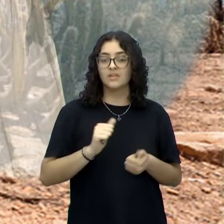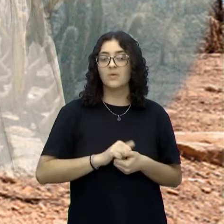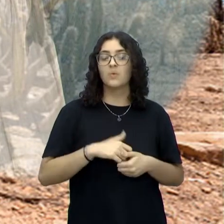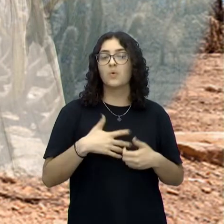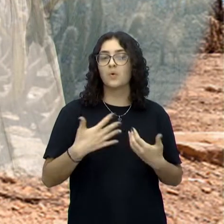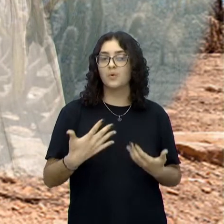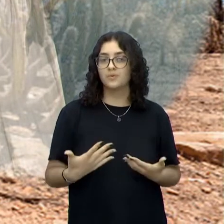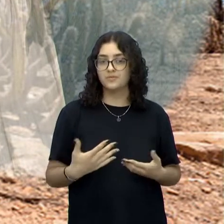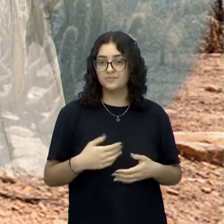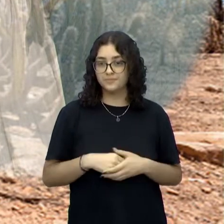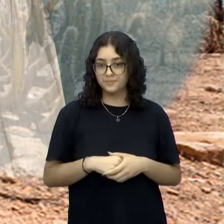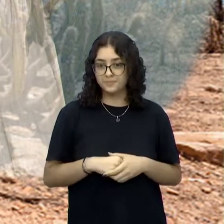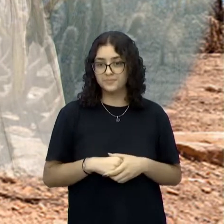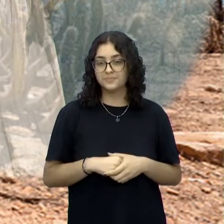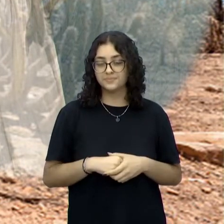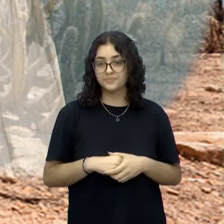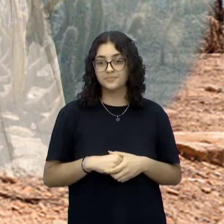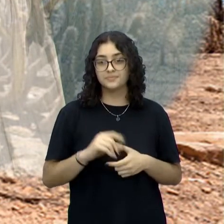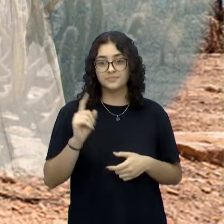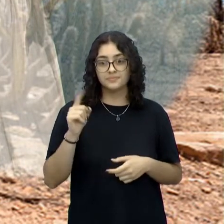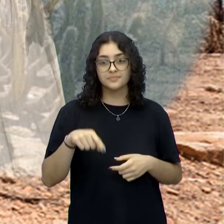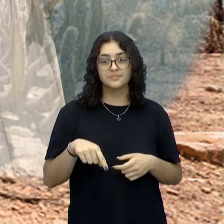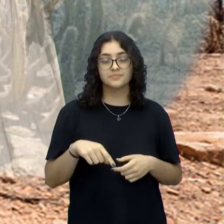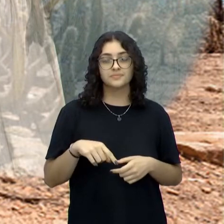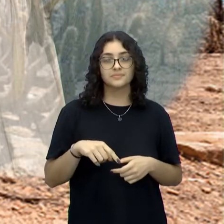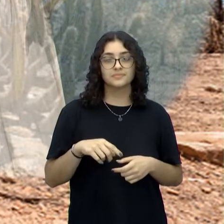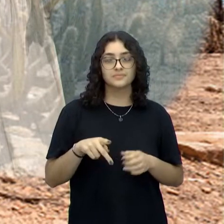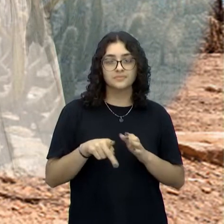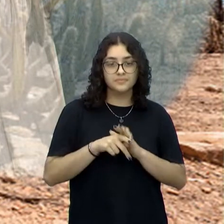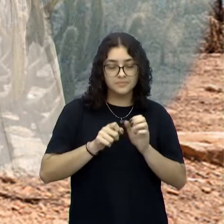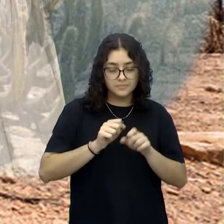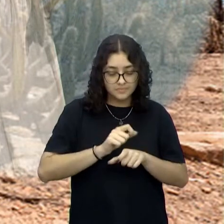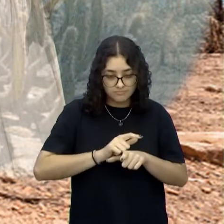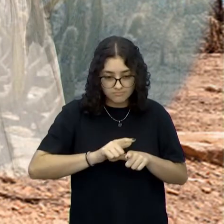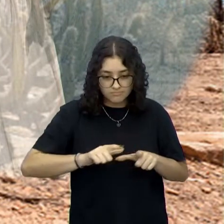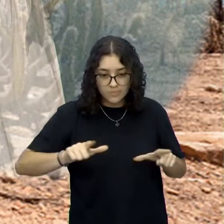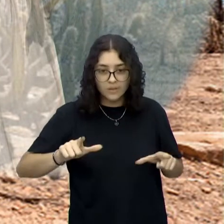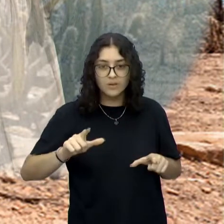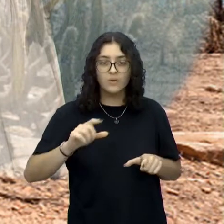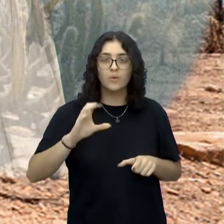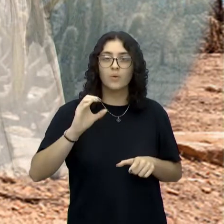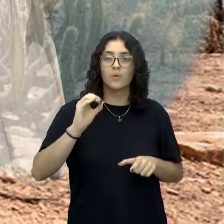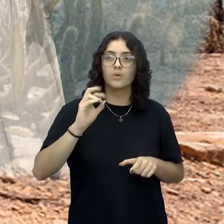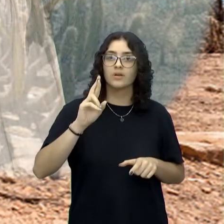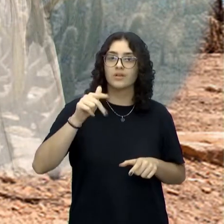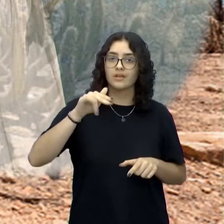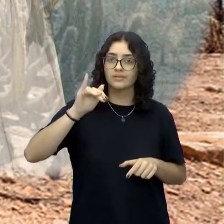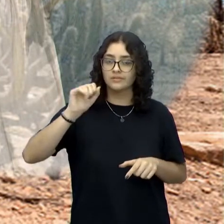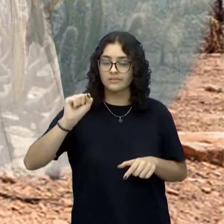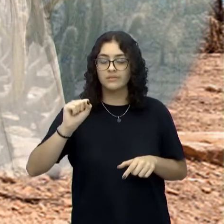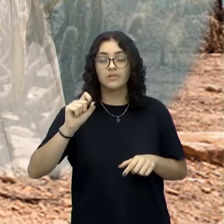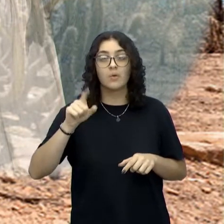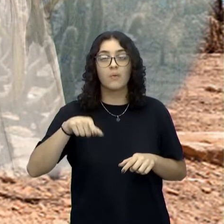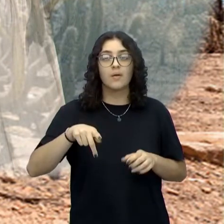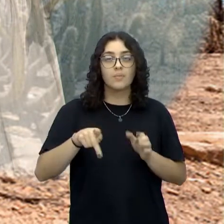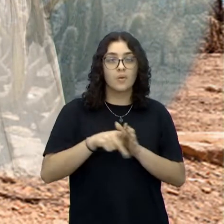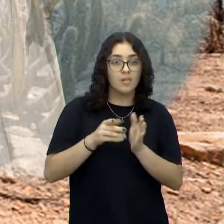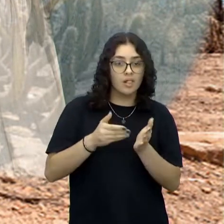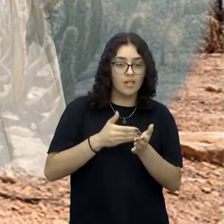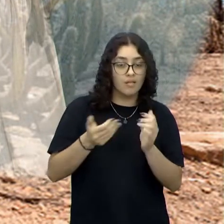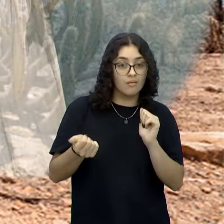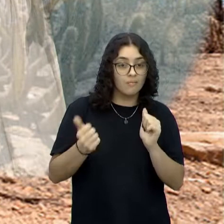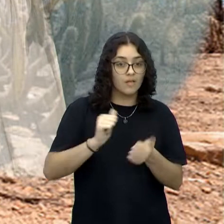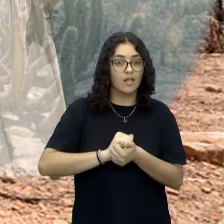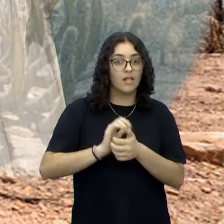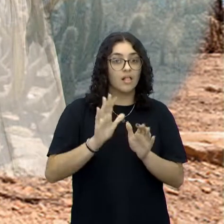obra, professor? Ele é adaptado da obra Os Sertões, de Euclides da Cunha. Não é exatamente o livro Os Sertões adaptado para o cinema,